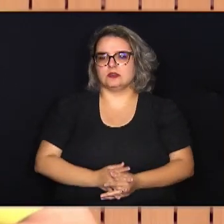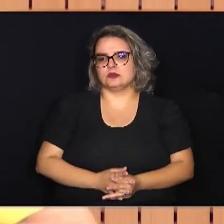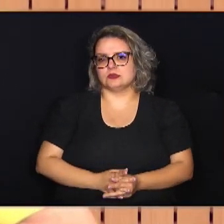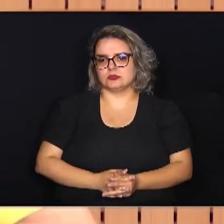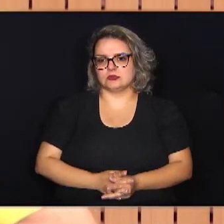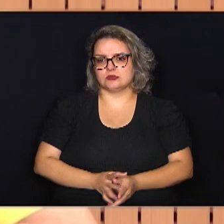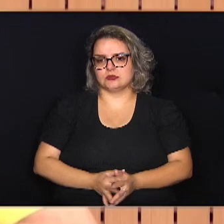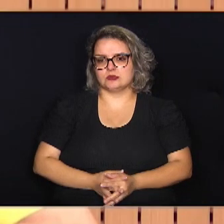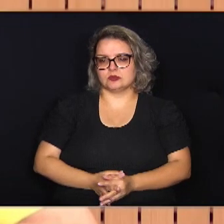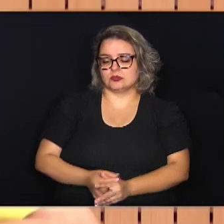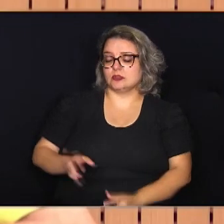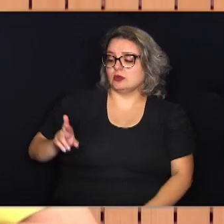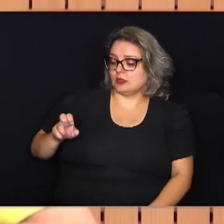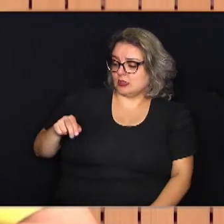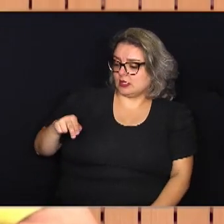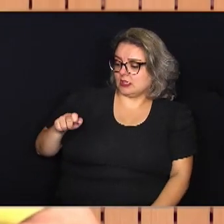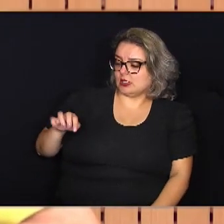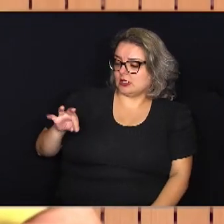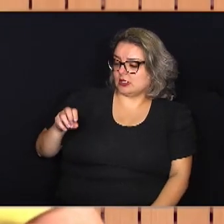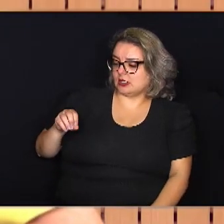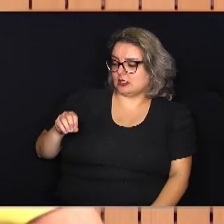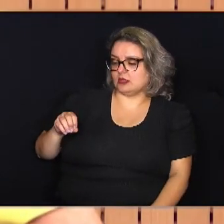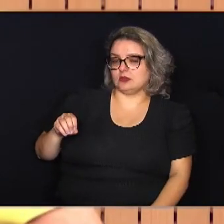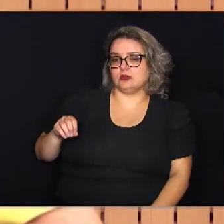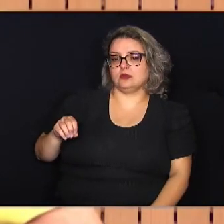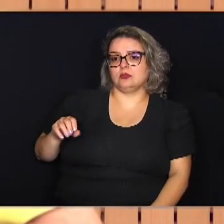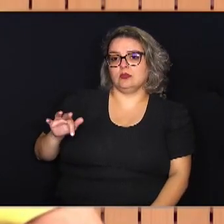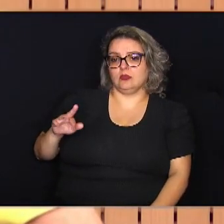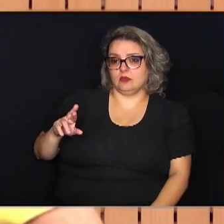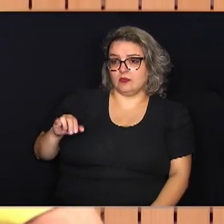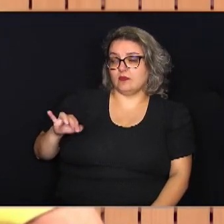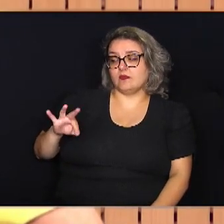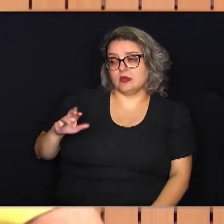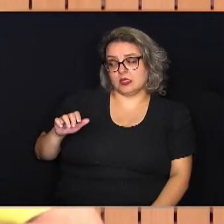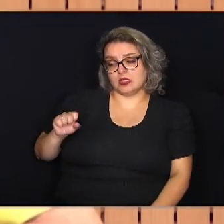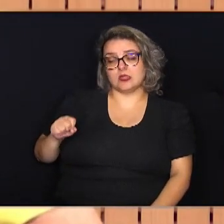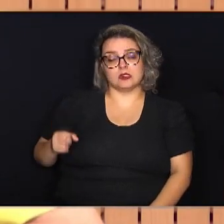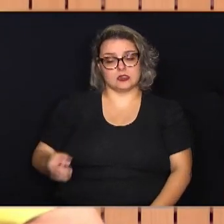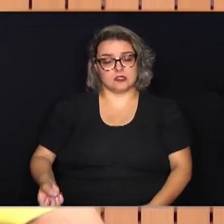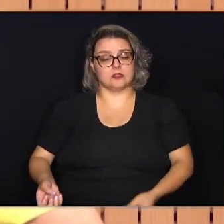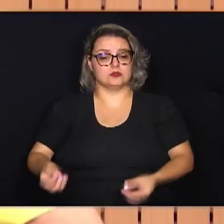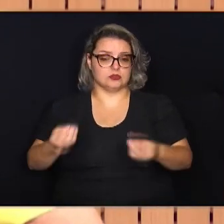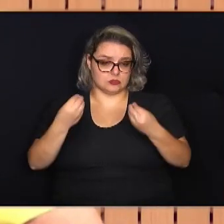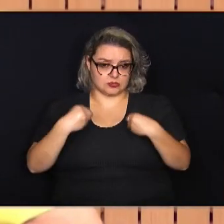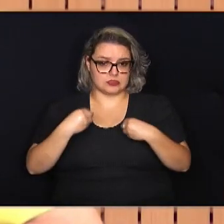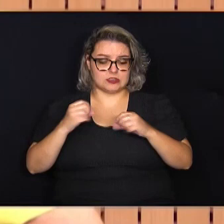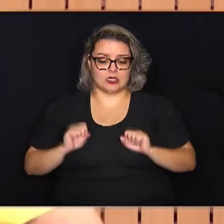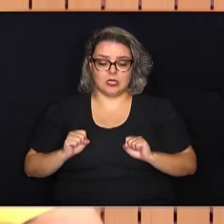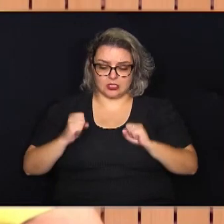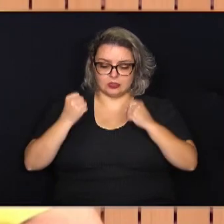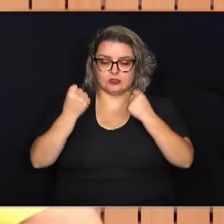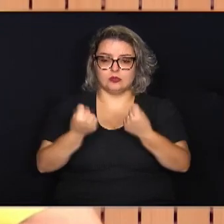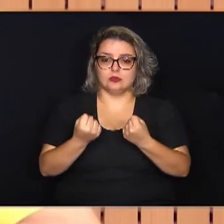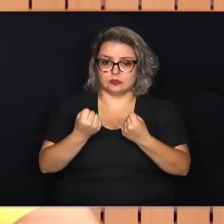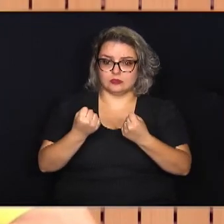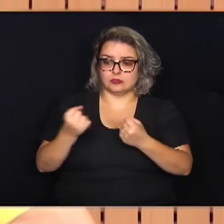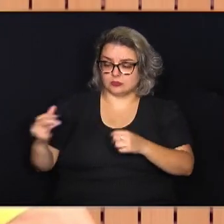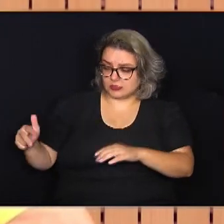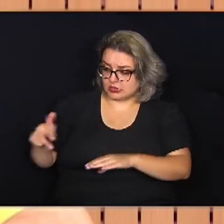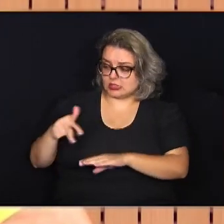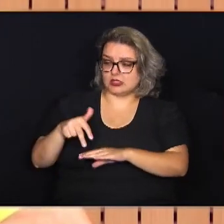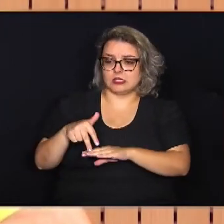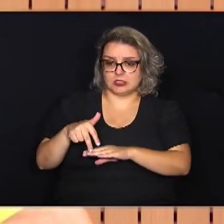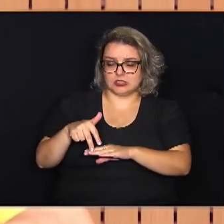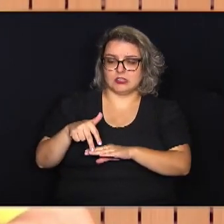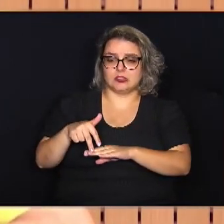o Renato Freitas nos trará aqui, da luta que ele trava, né,